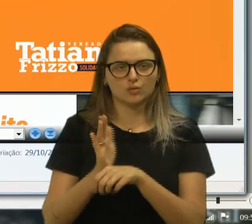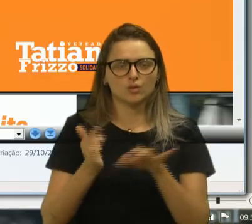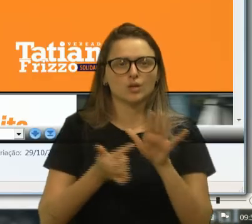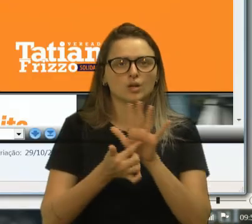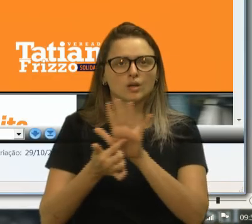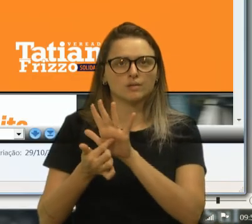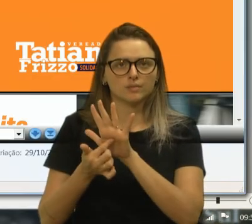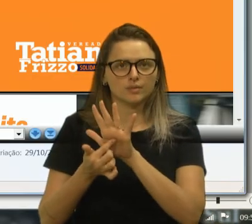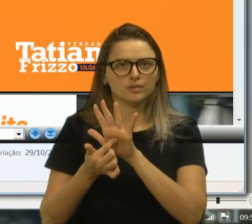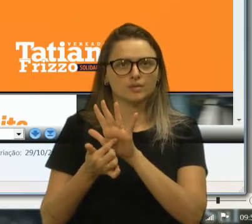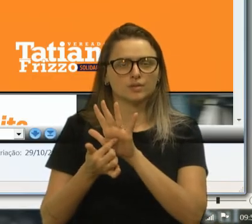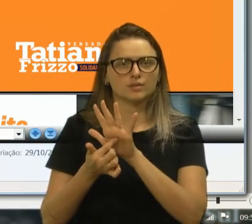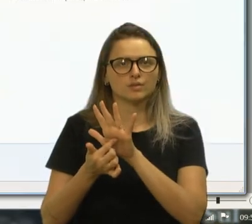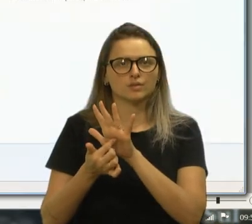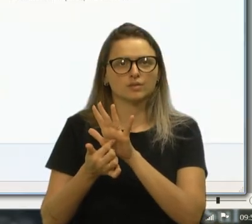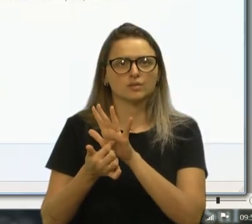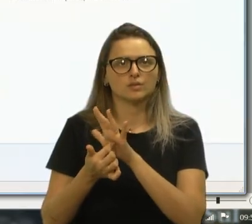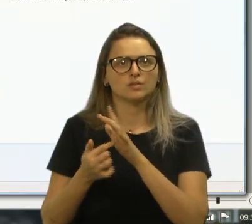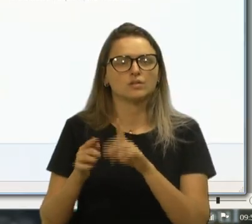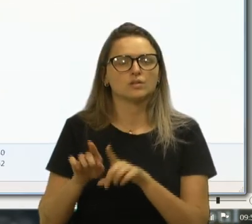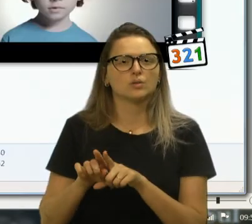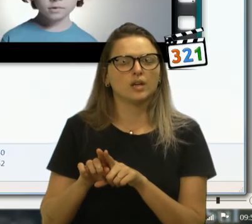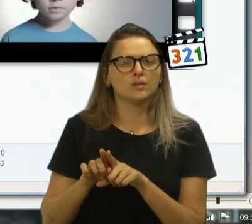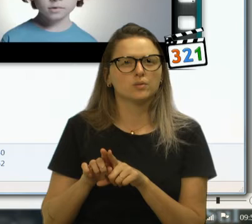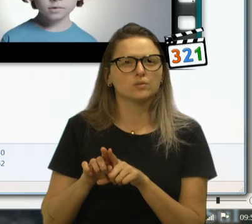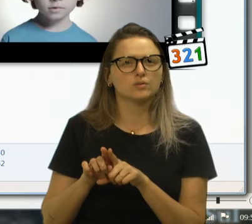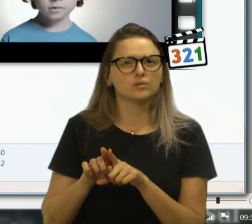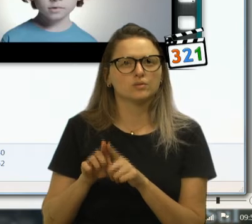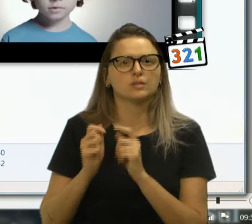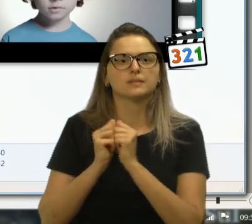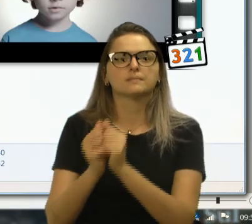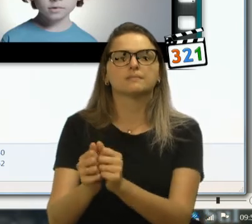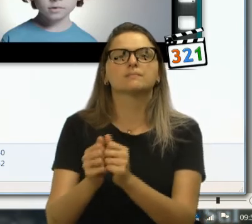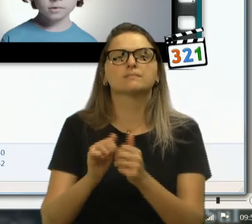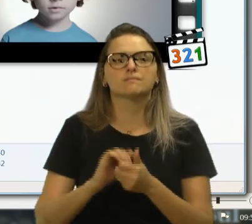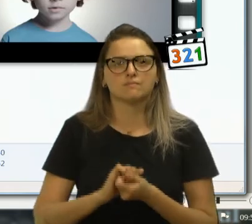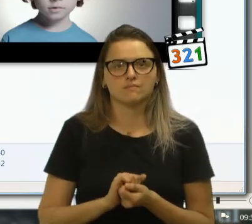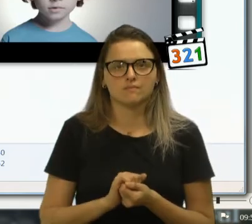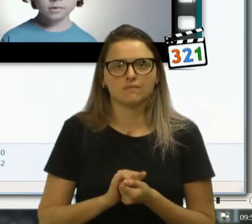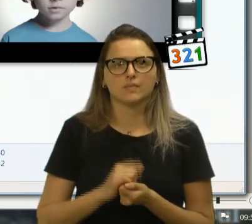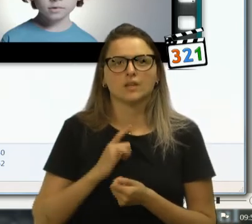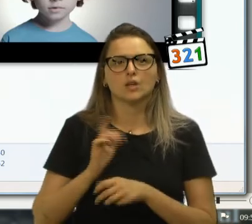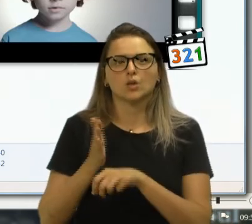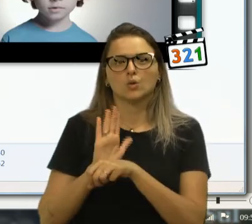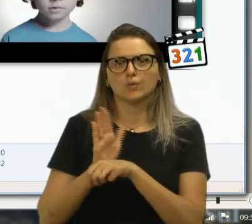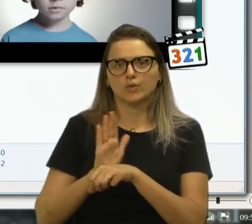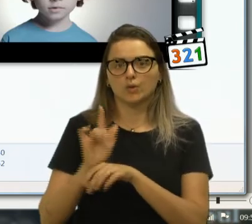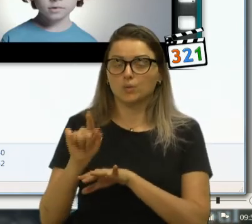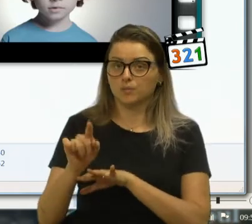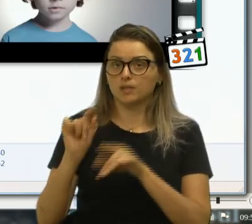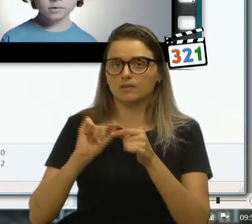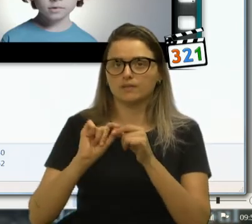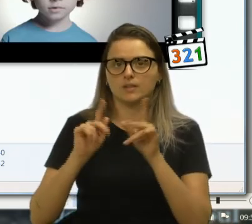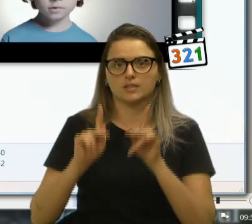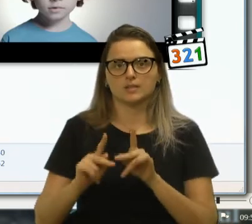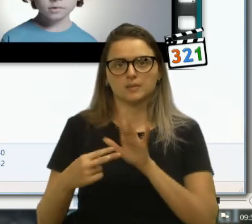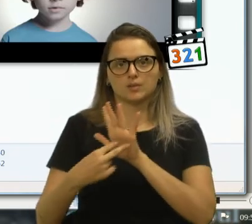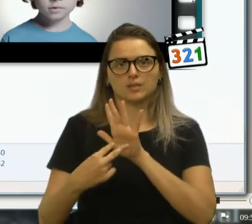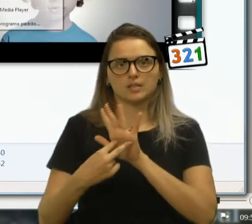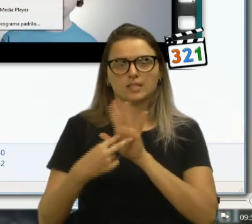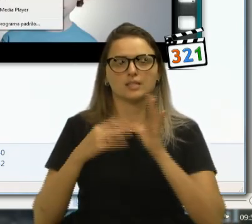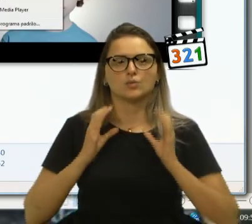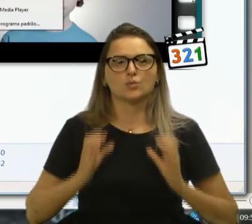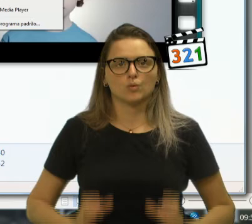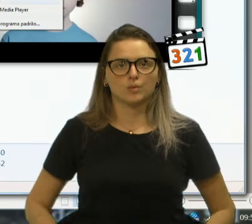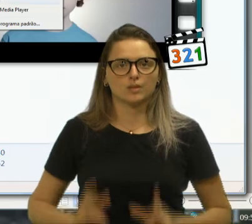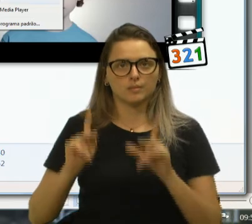uma campanha de conscientização do Maio Amarelo e chama a atenção realmente para o comportamento das pessoas,